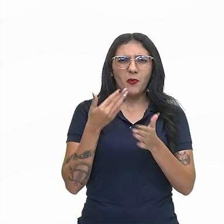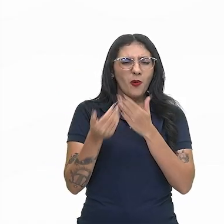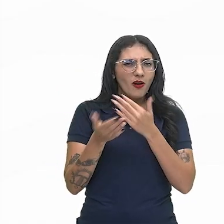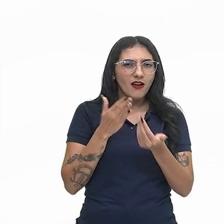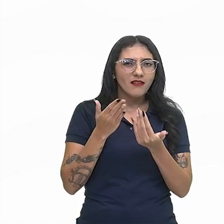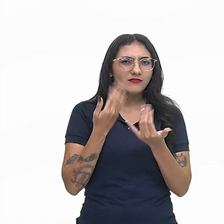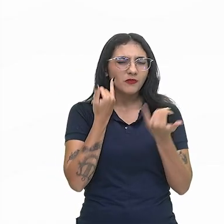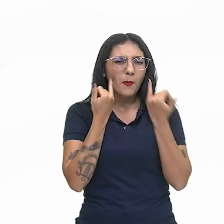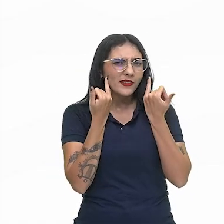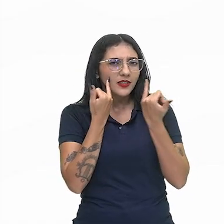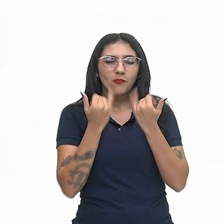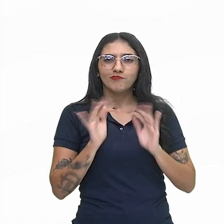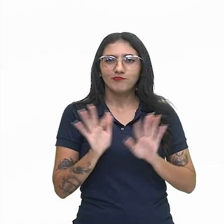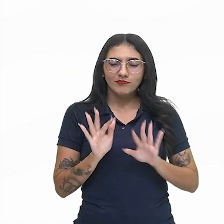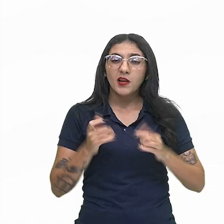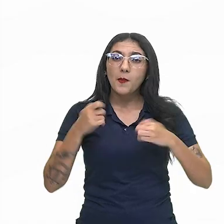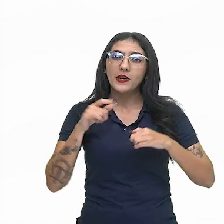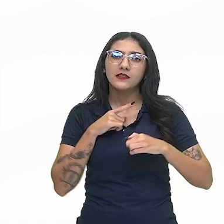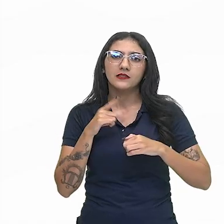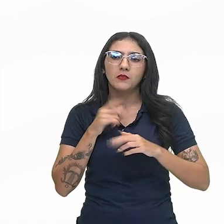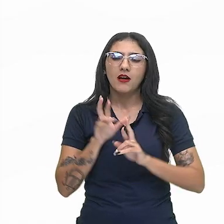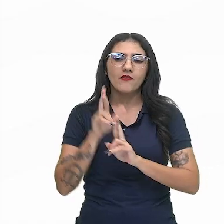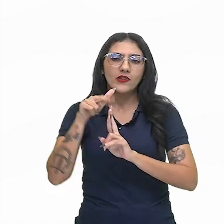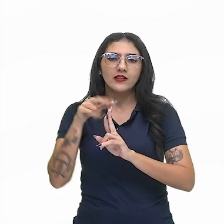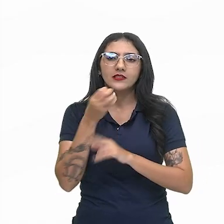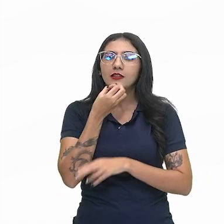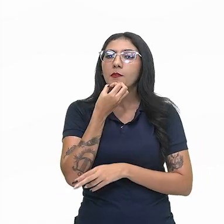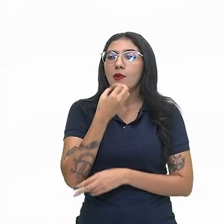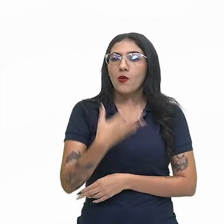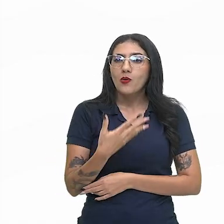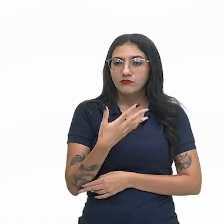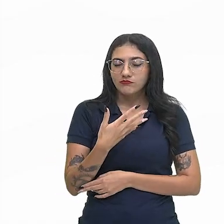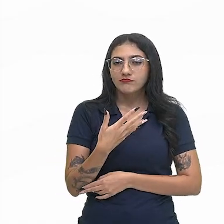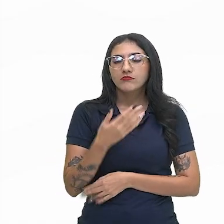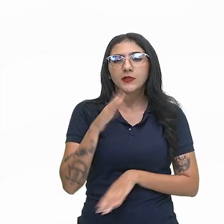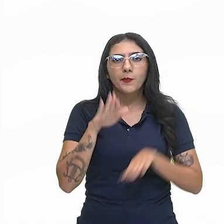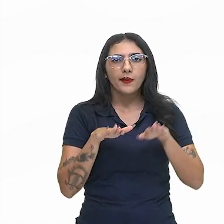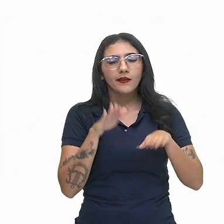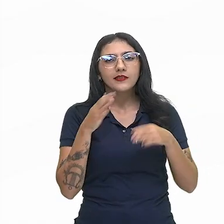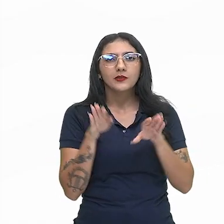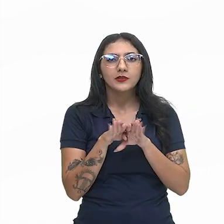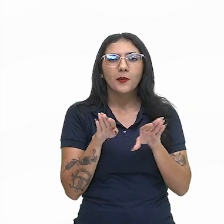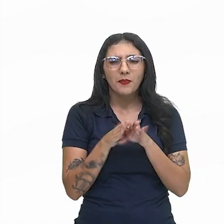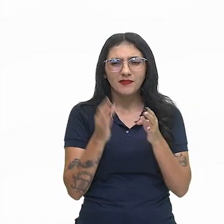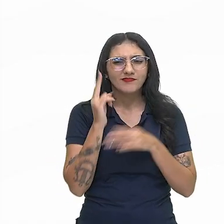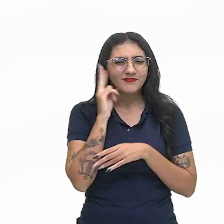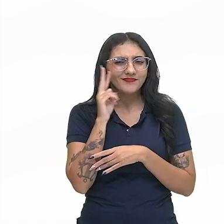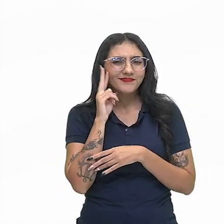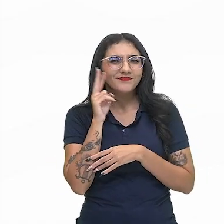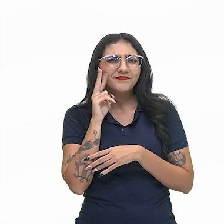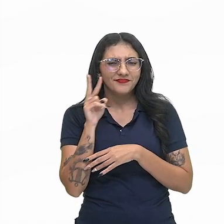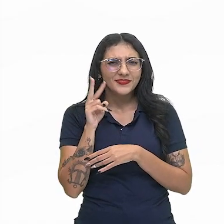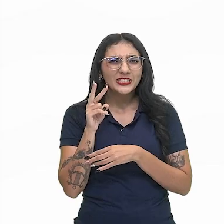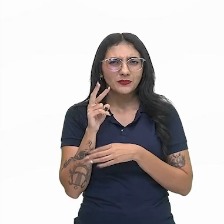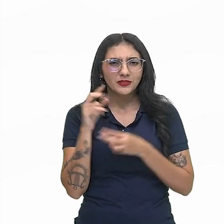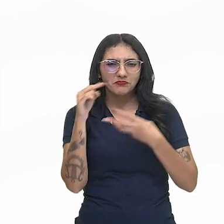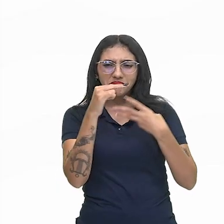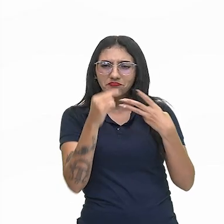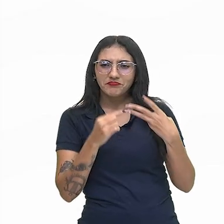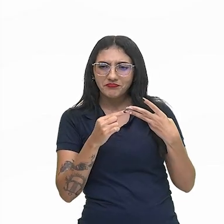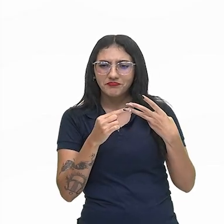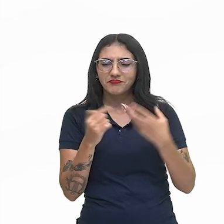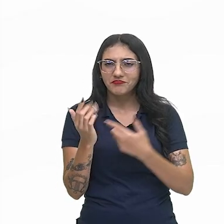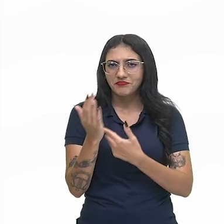usar, mas de uma fonte confiável, de acordo, por exemplo, como aquelas que nós citamos aqui em nossa aula.